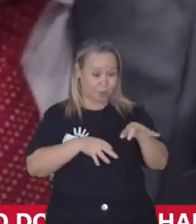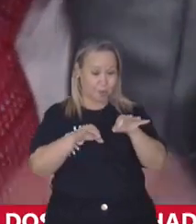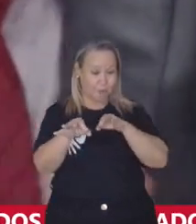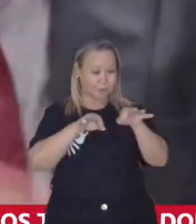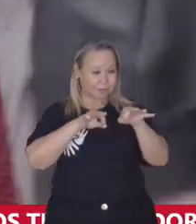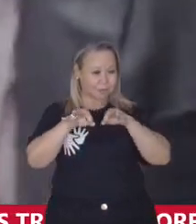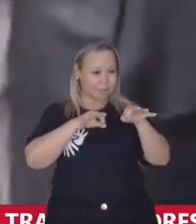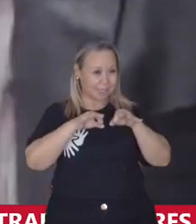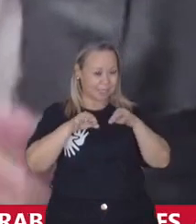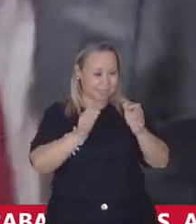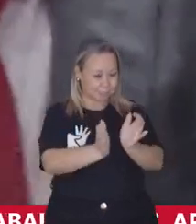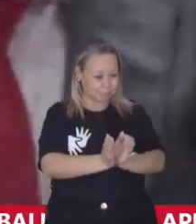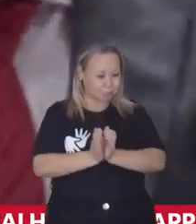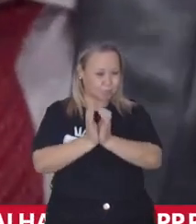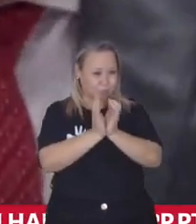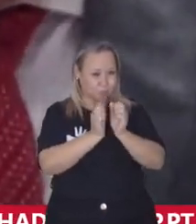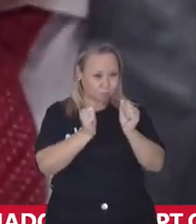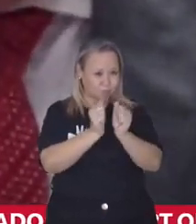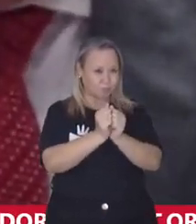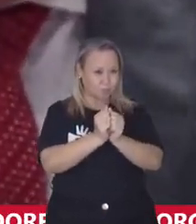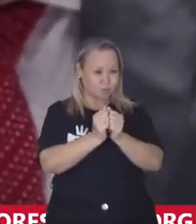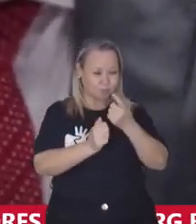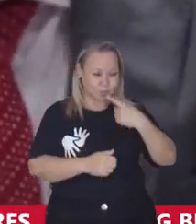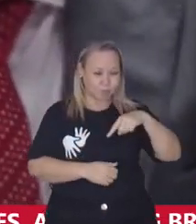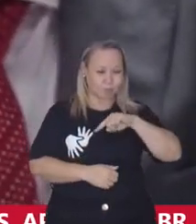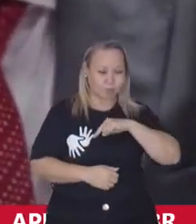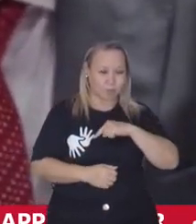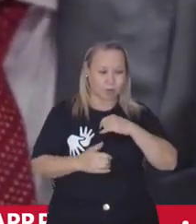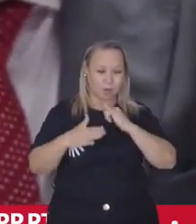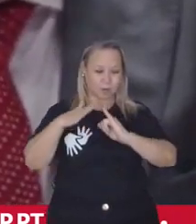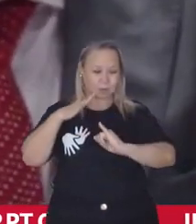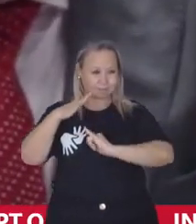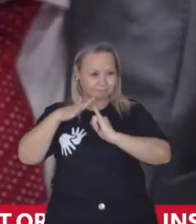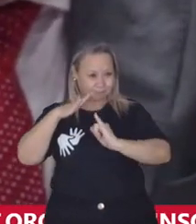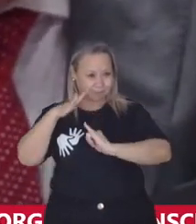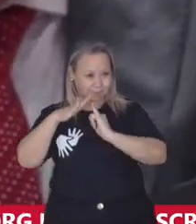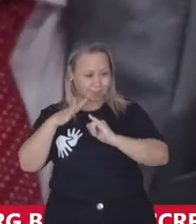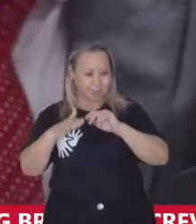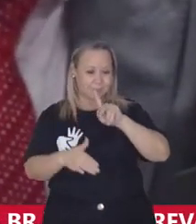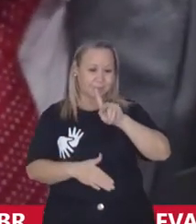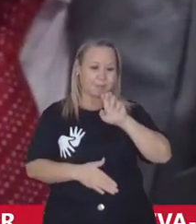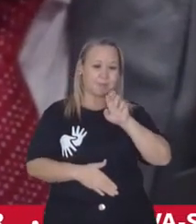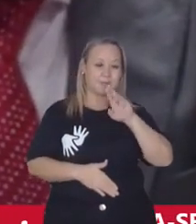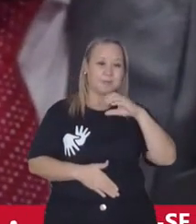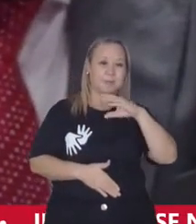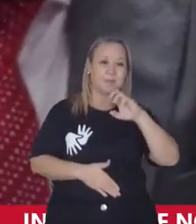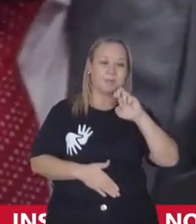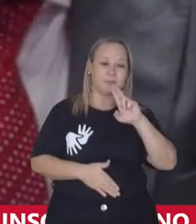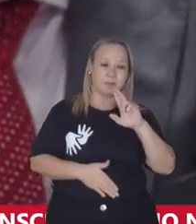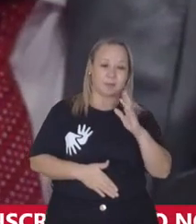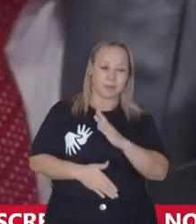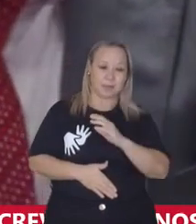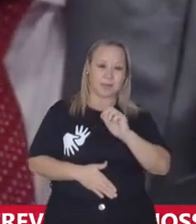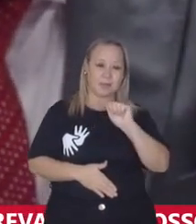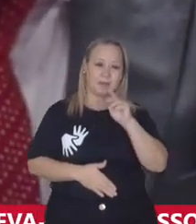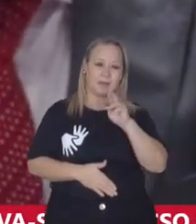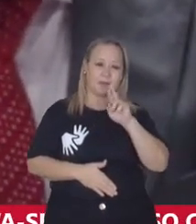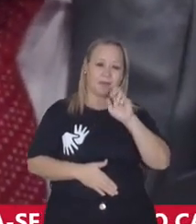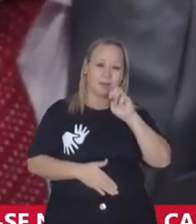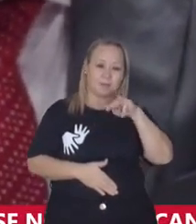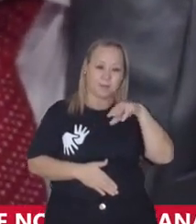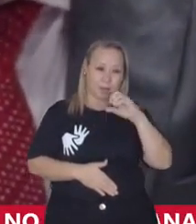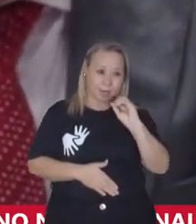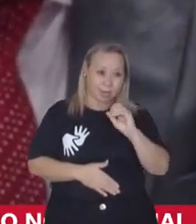organizando conjuntamente com a nossa Fundação Perseu Abramo, presidida pelo